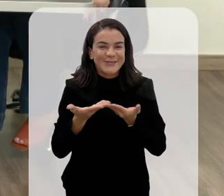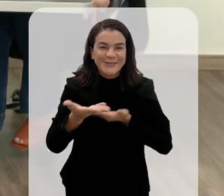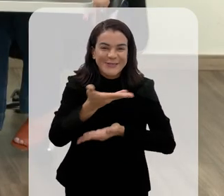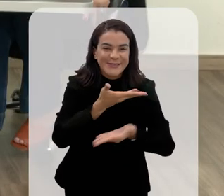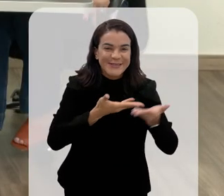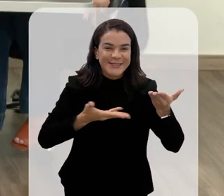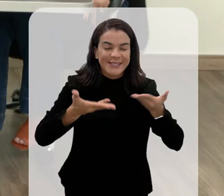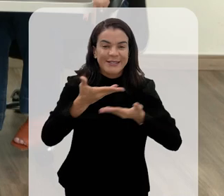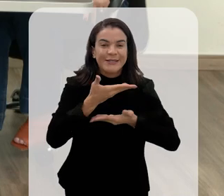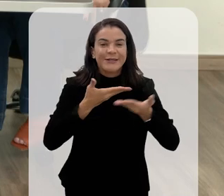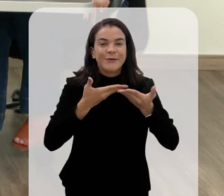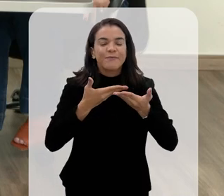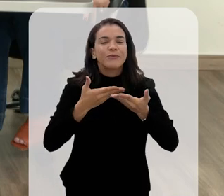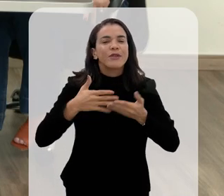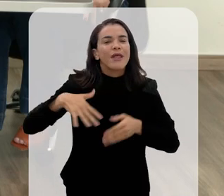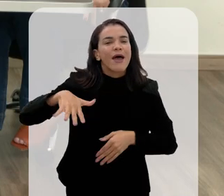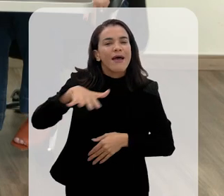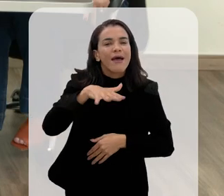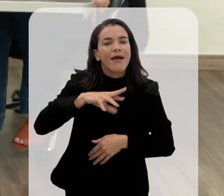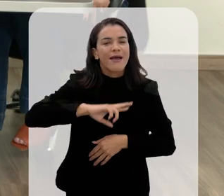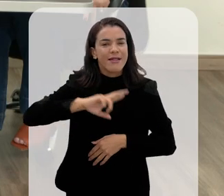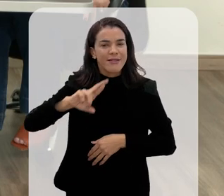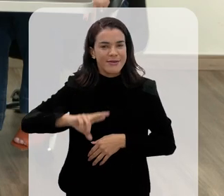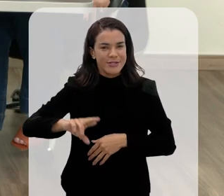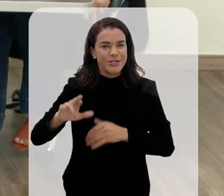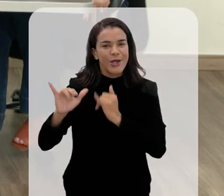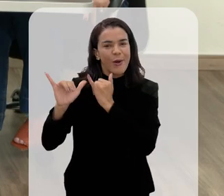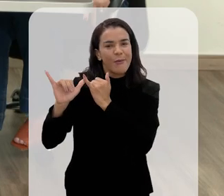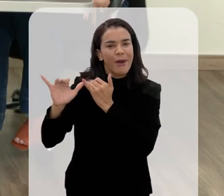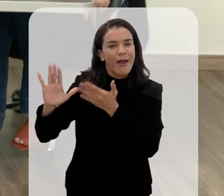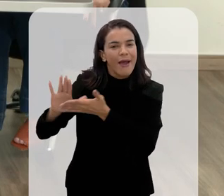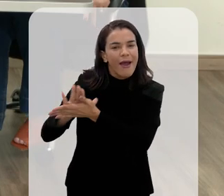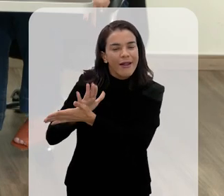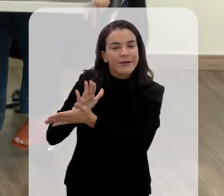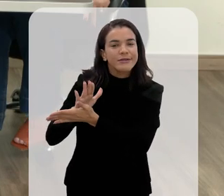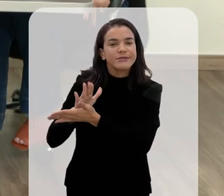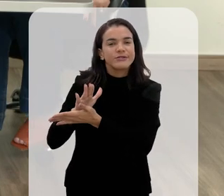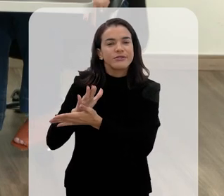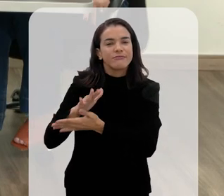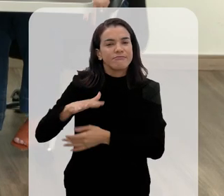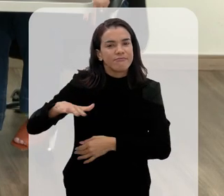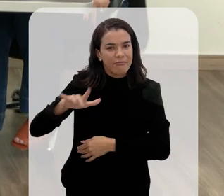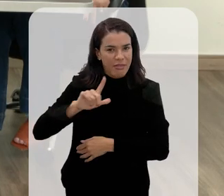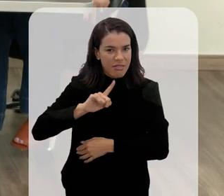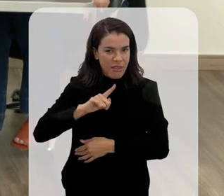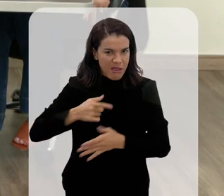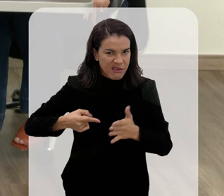você. Conte, no meio Hare Krishna, vocês têm